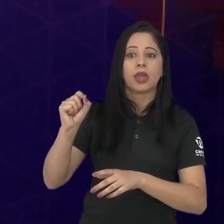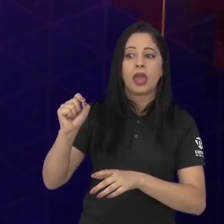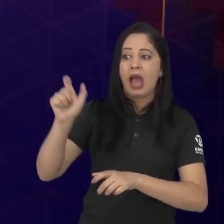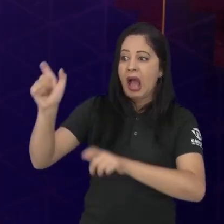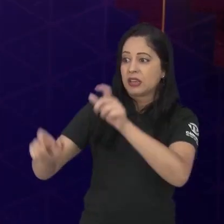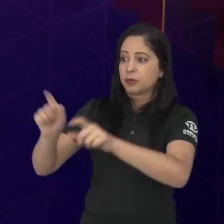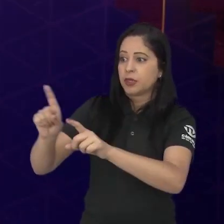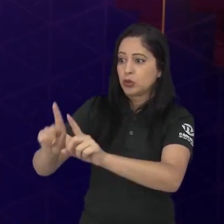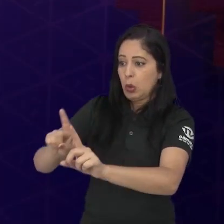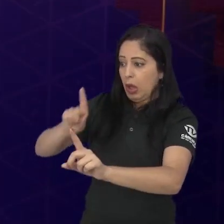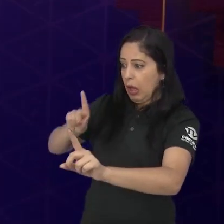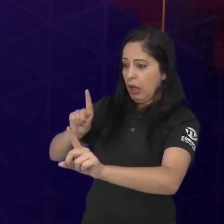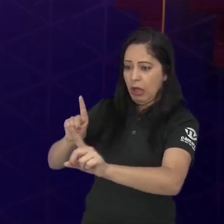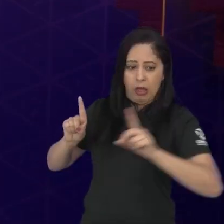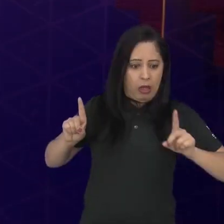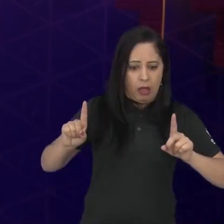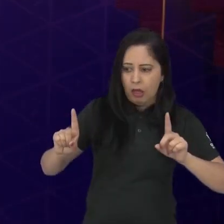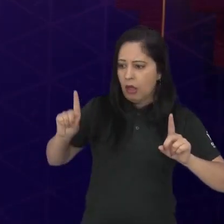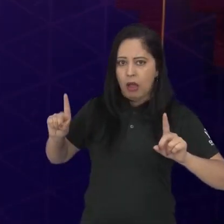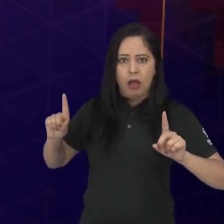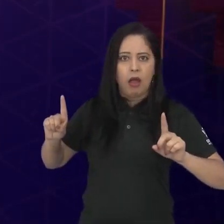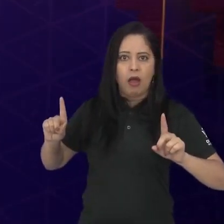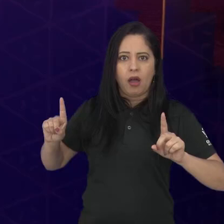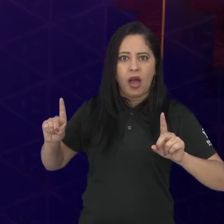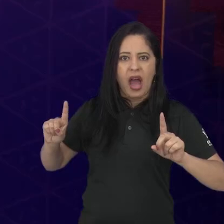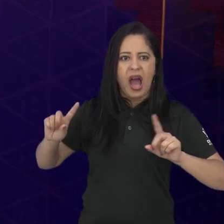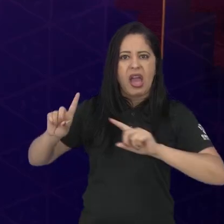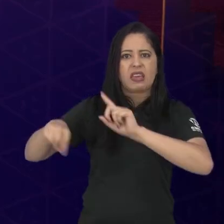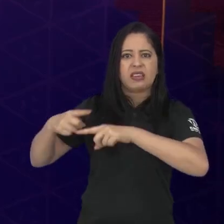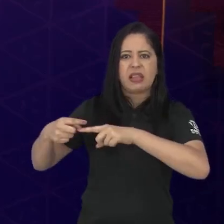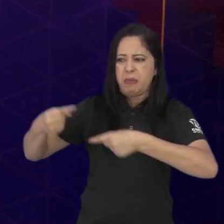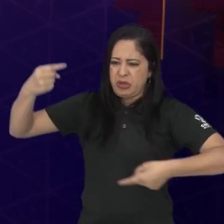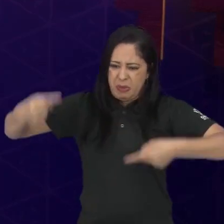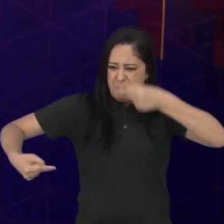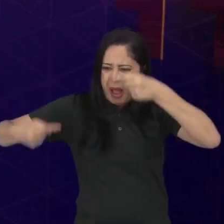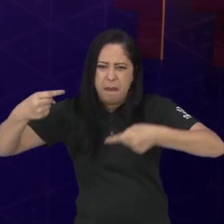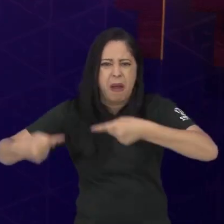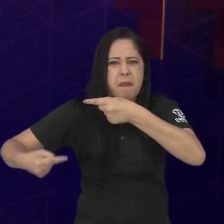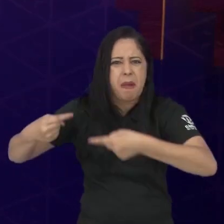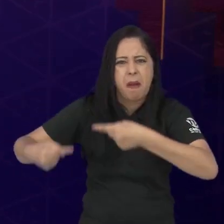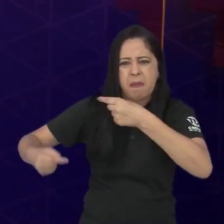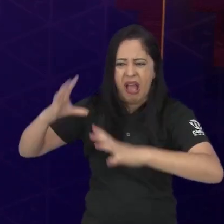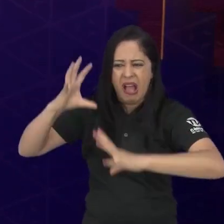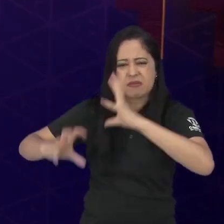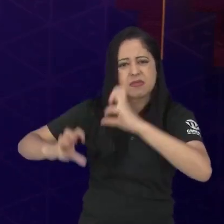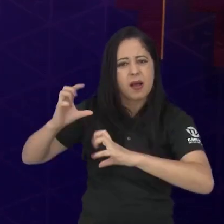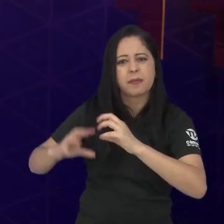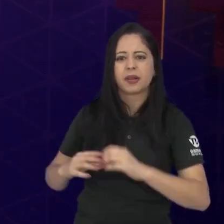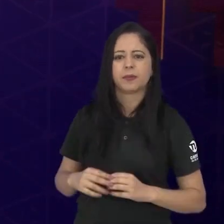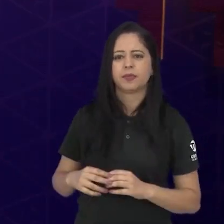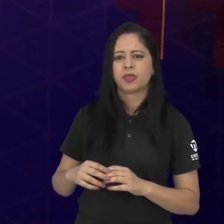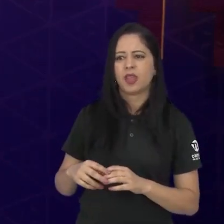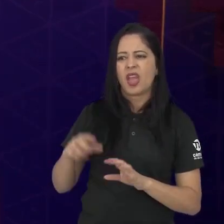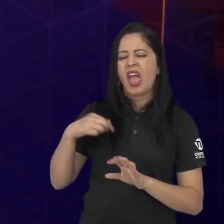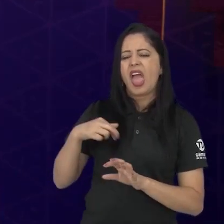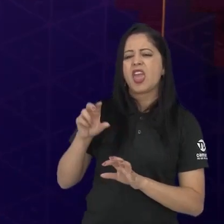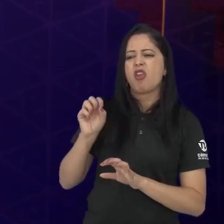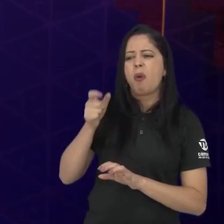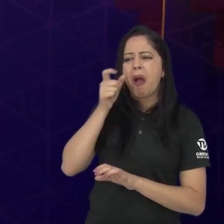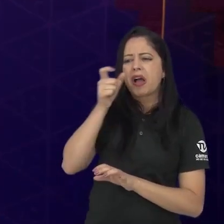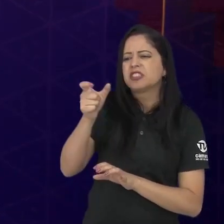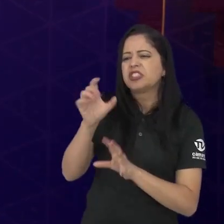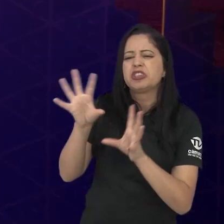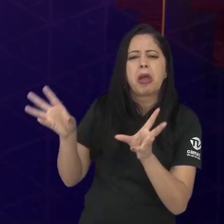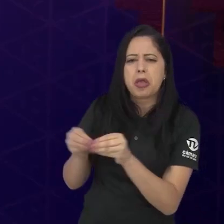é humano contra humano. E isso que é o pior. Eu acho que tem um pouco dessa... Eu não assisti, eu vi